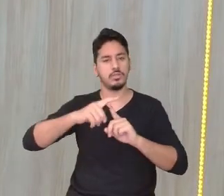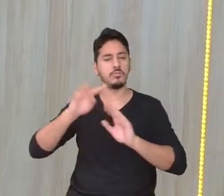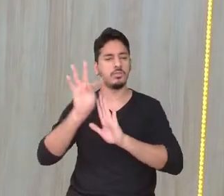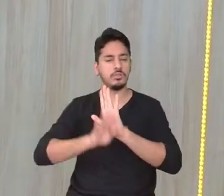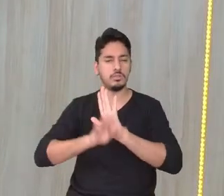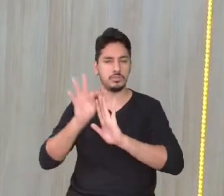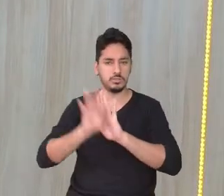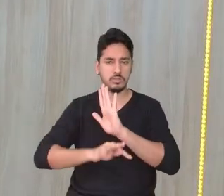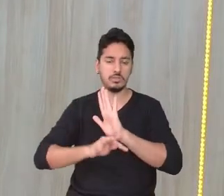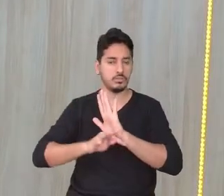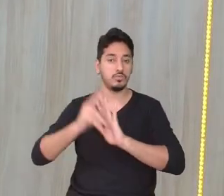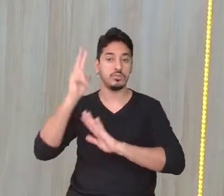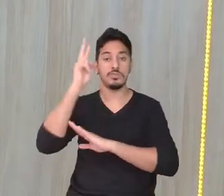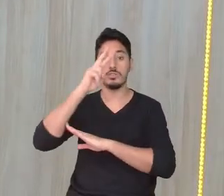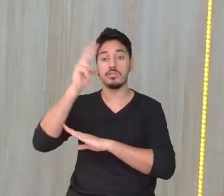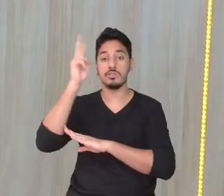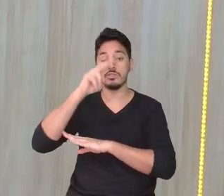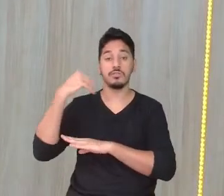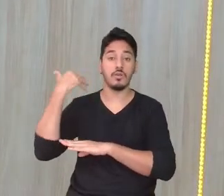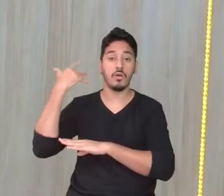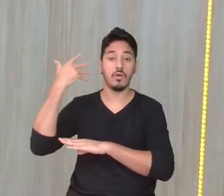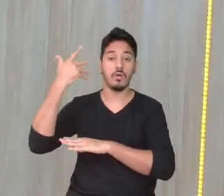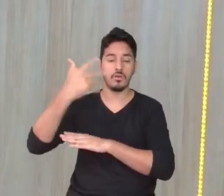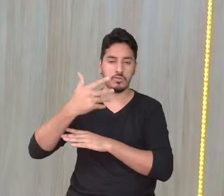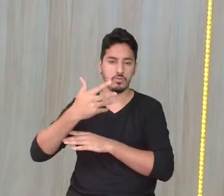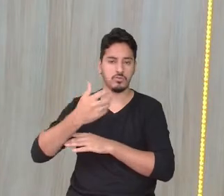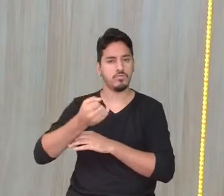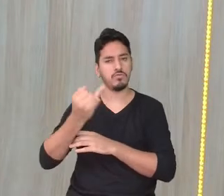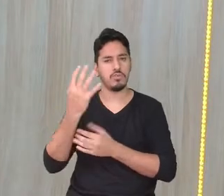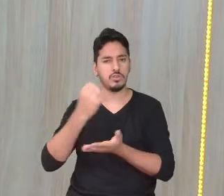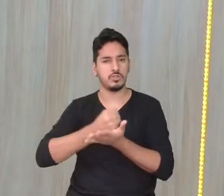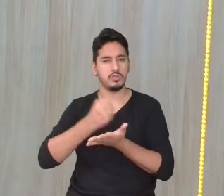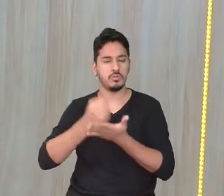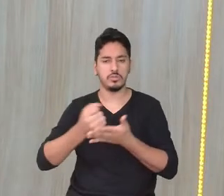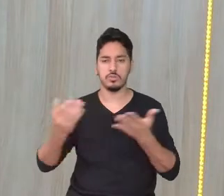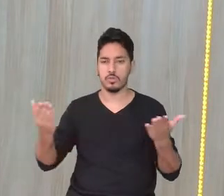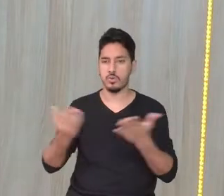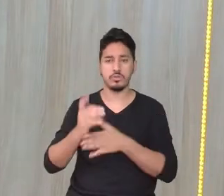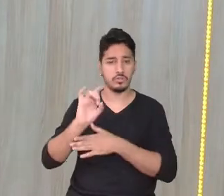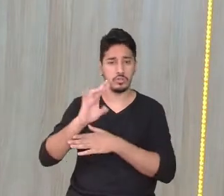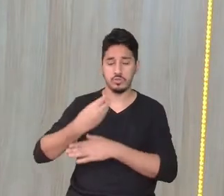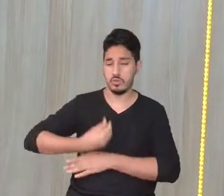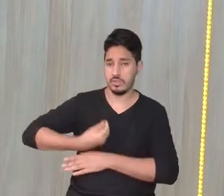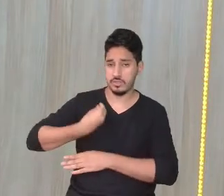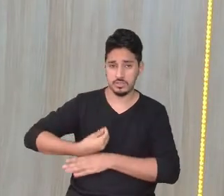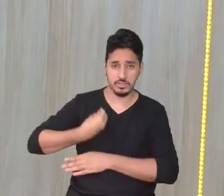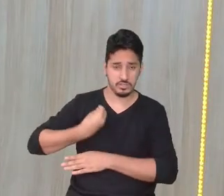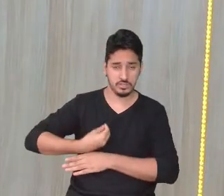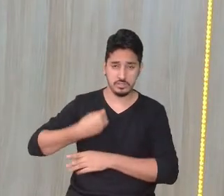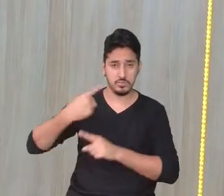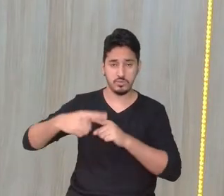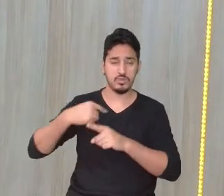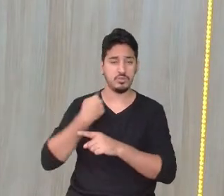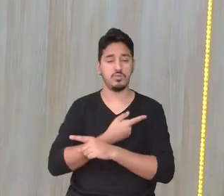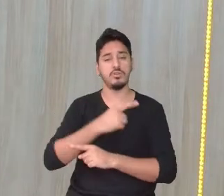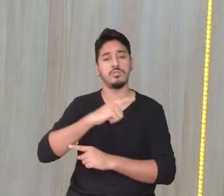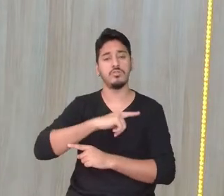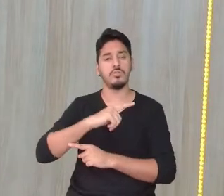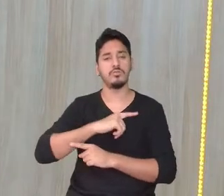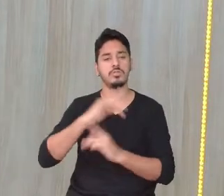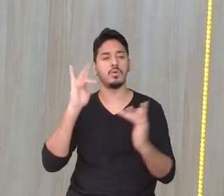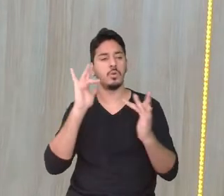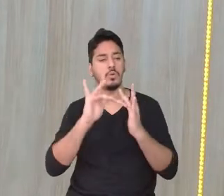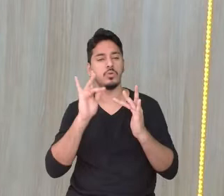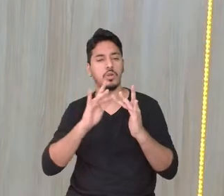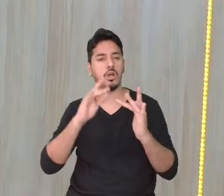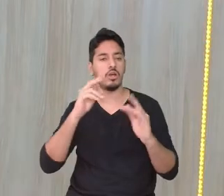texto histórico. Muitos documentos hoje só existem porque a gente teve esse contato